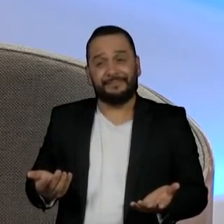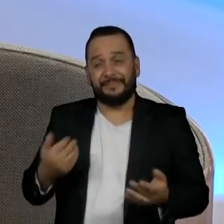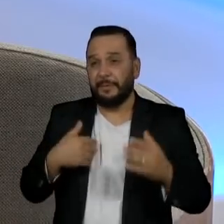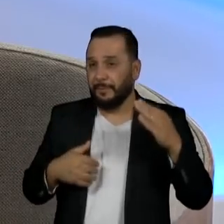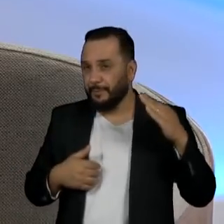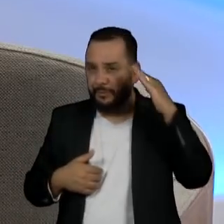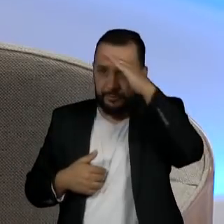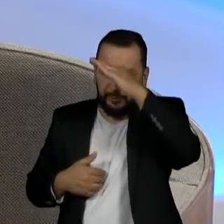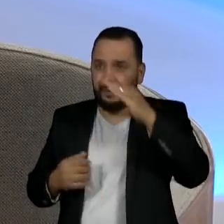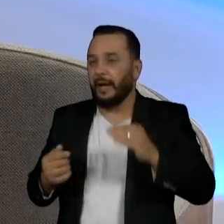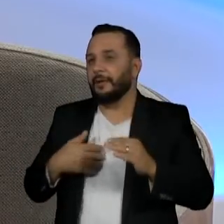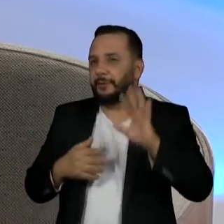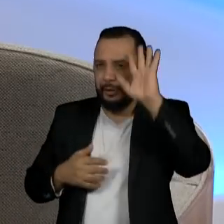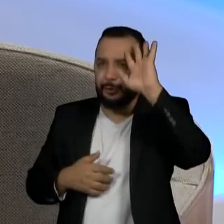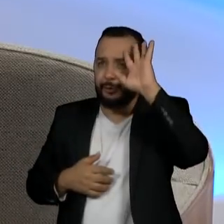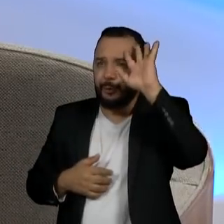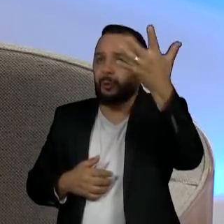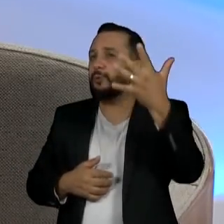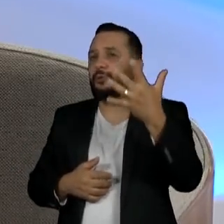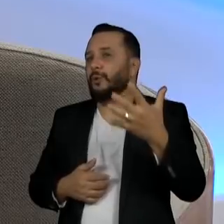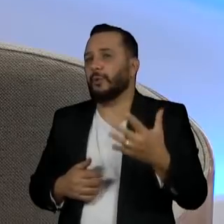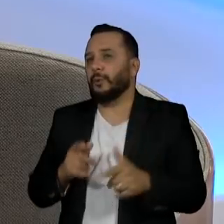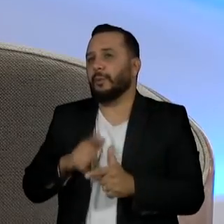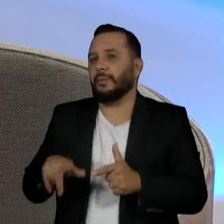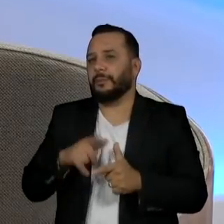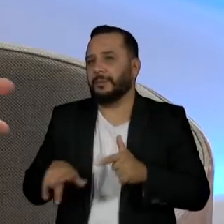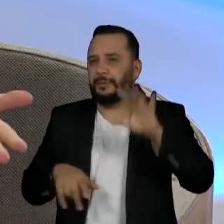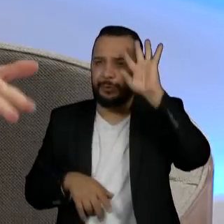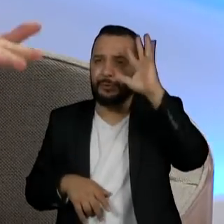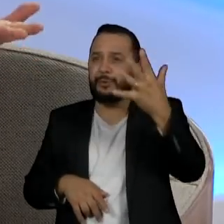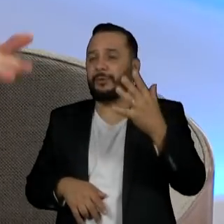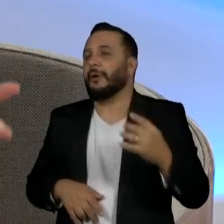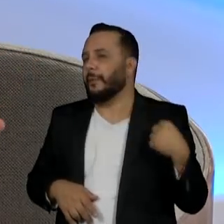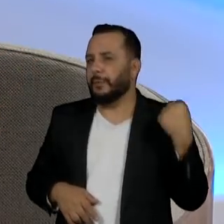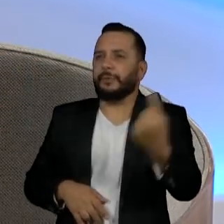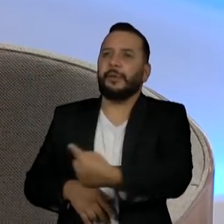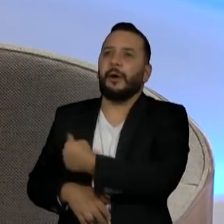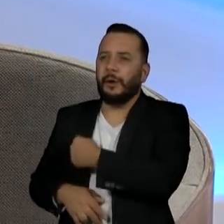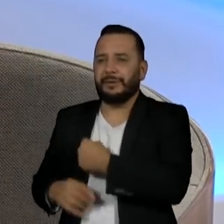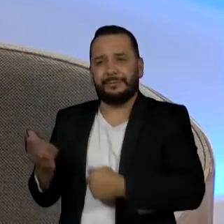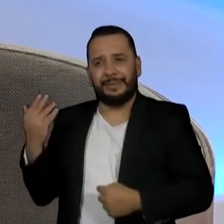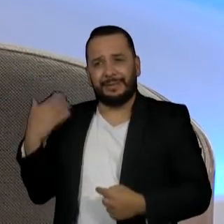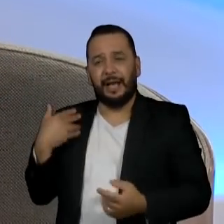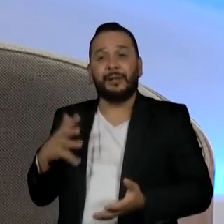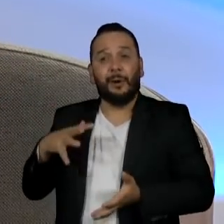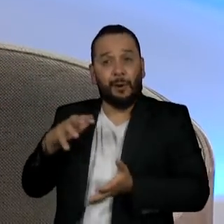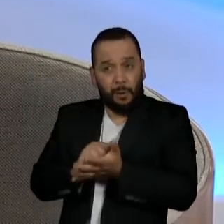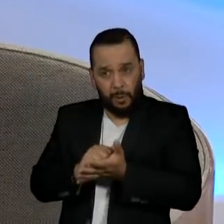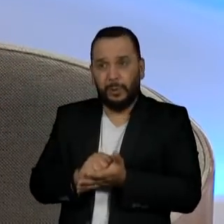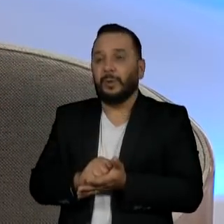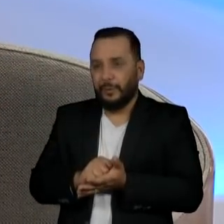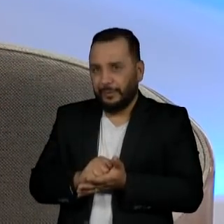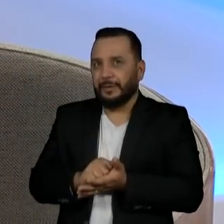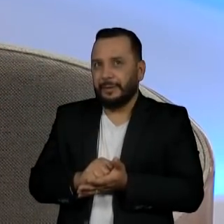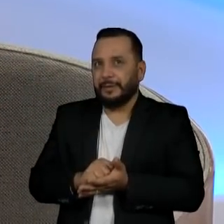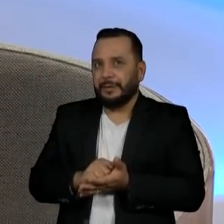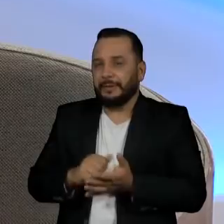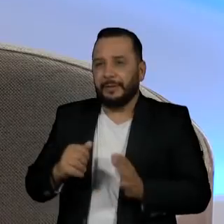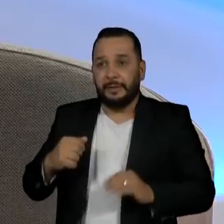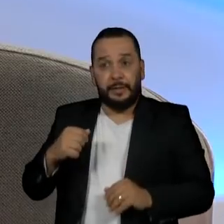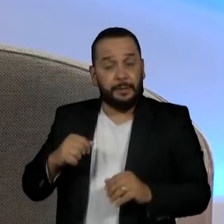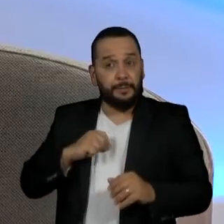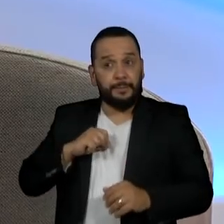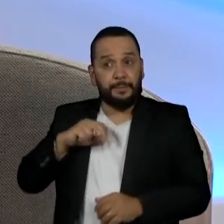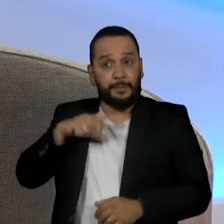Bolsonaro trouxe algo que é muito brasileiro, que nós fomos uma colônia, né, uma colônia de Portugal, mas uma